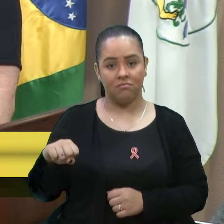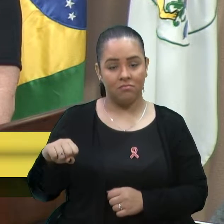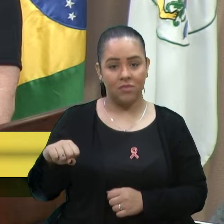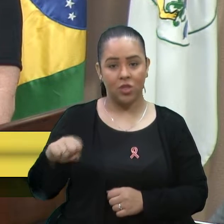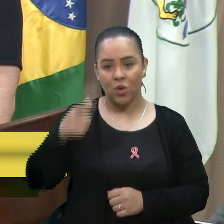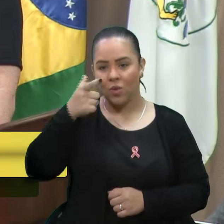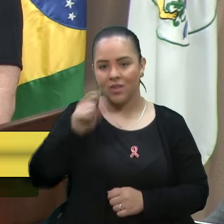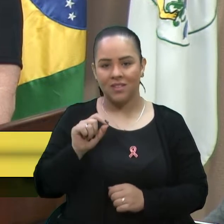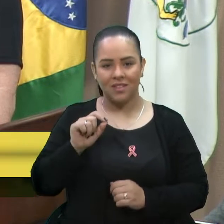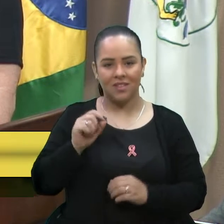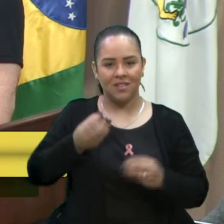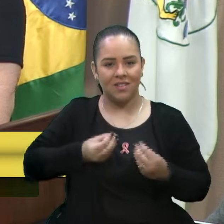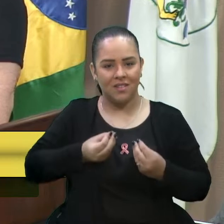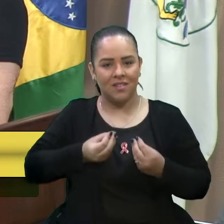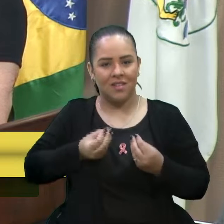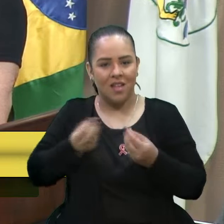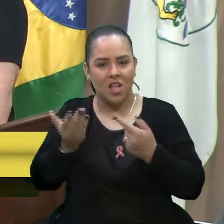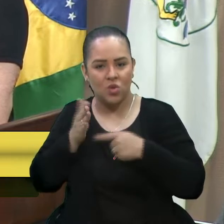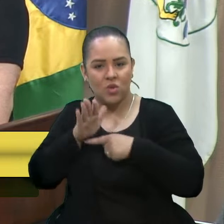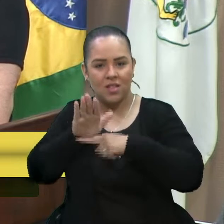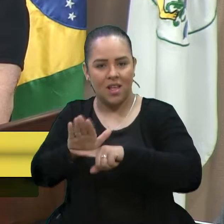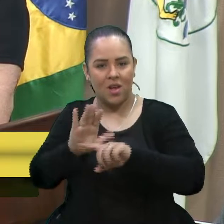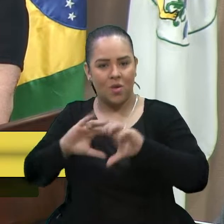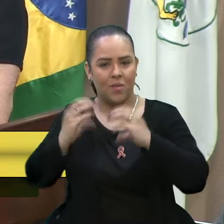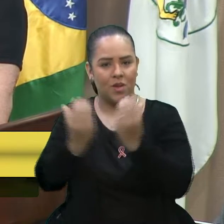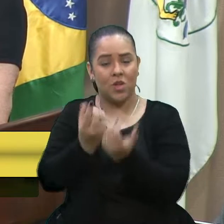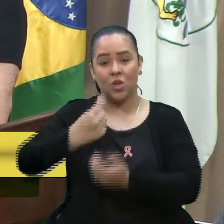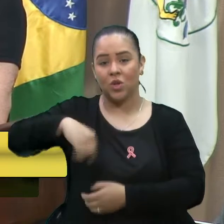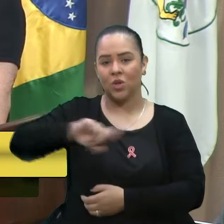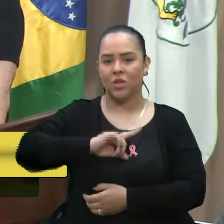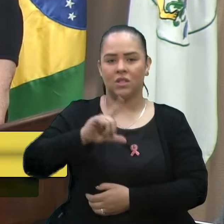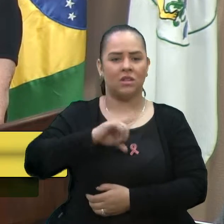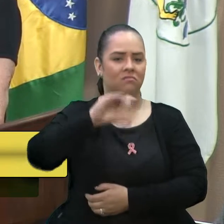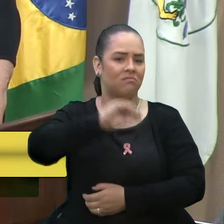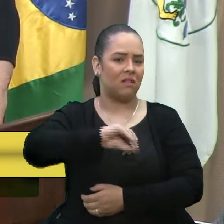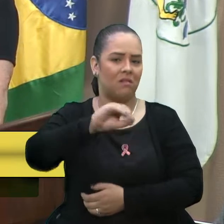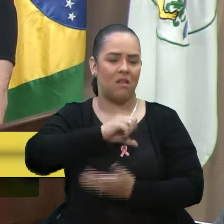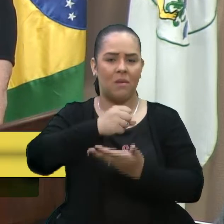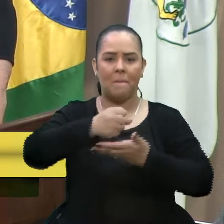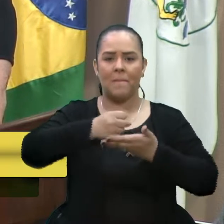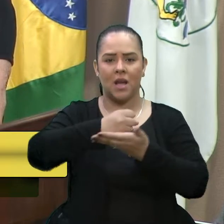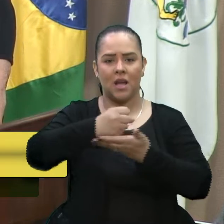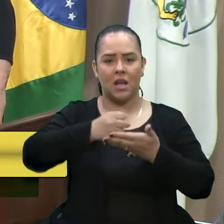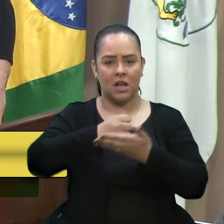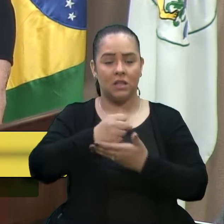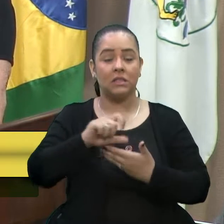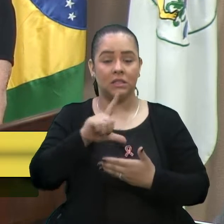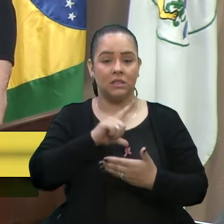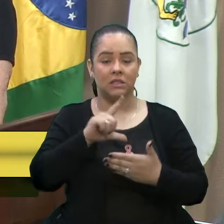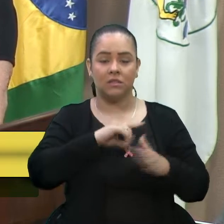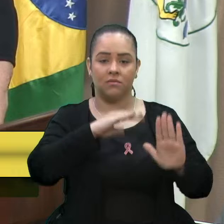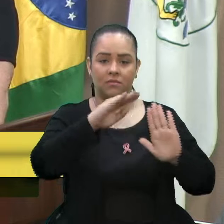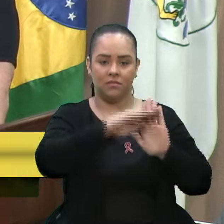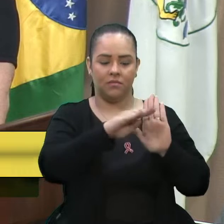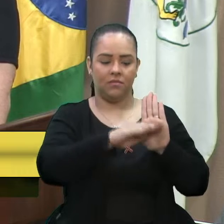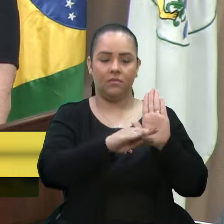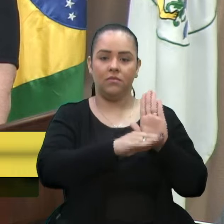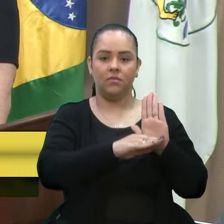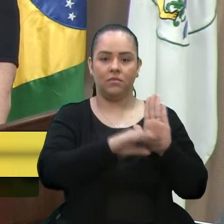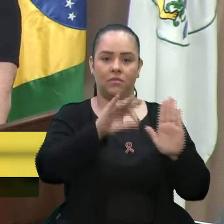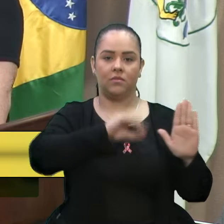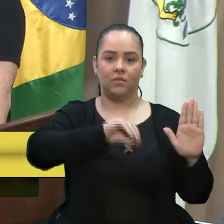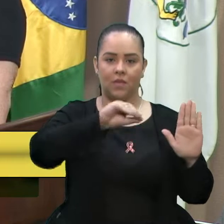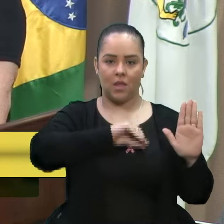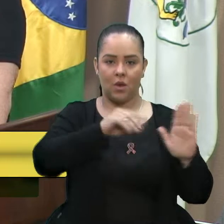comunidade. Recebemos o nosso salário básico, que é definido no plano de cargos e salários do